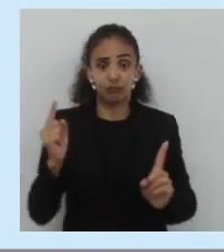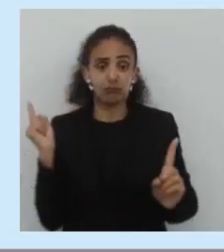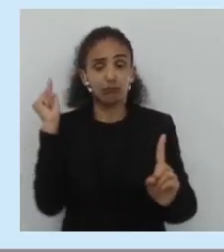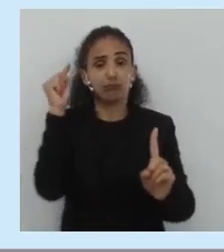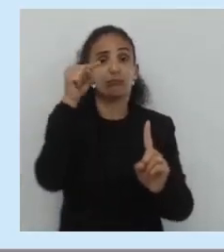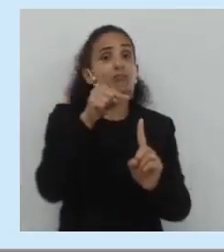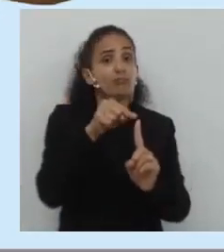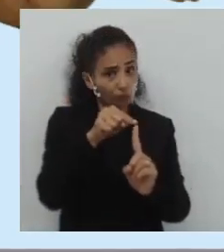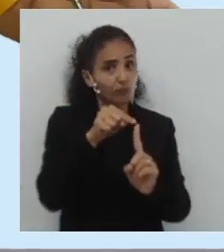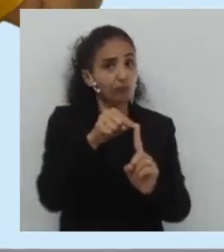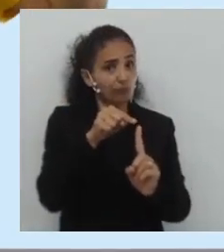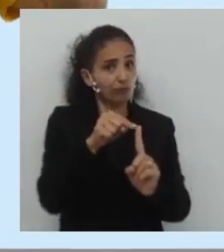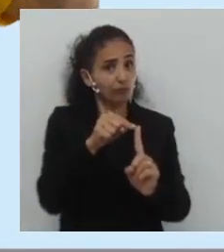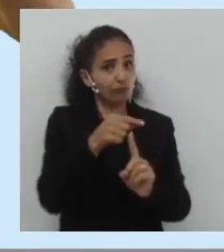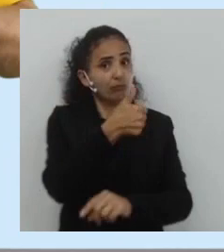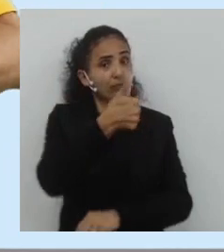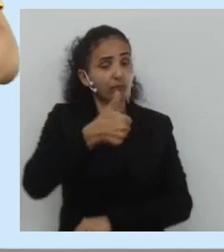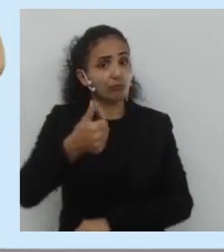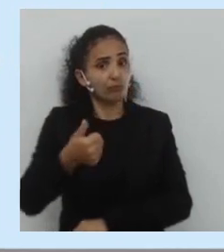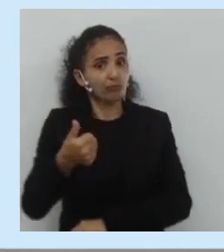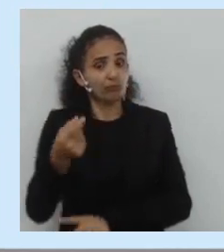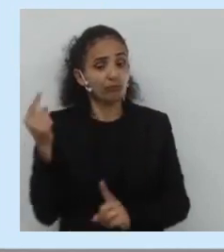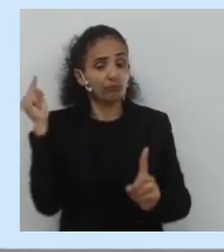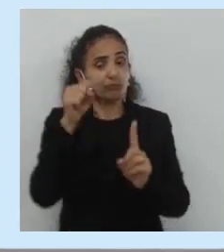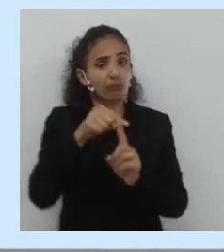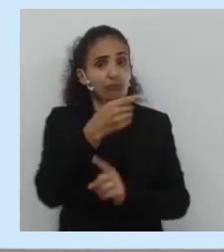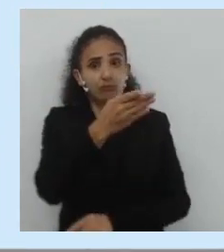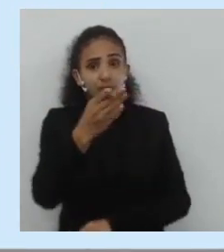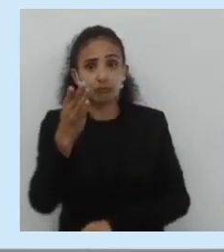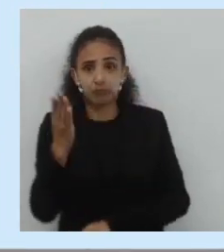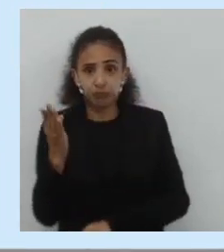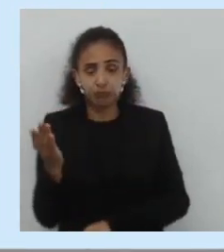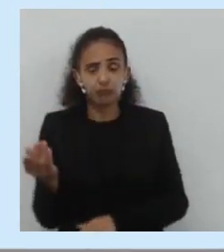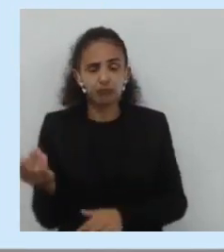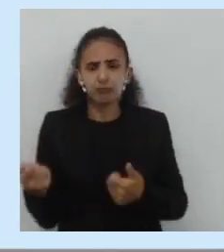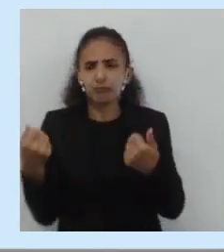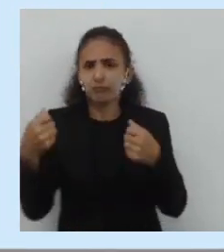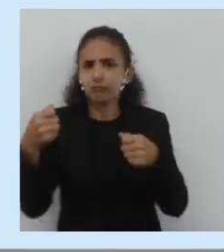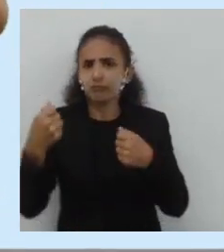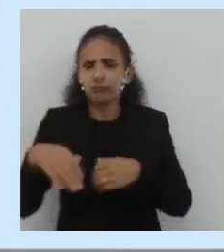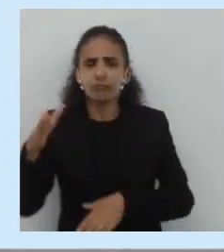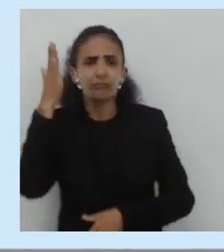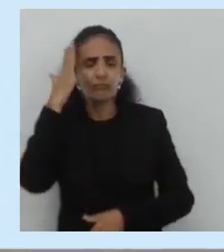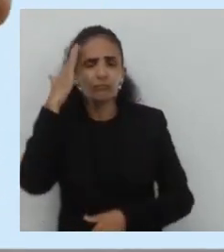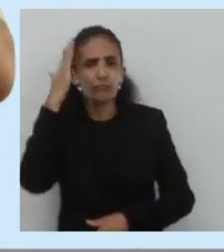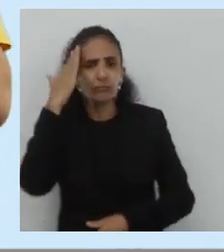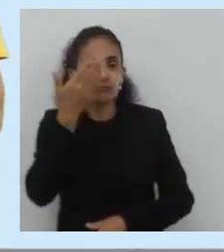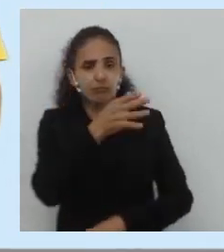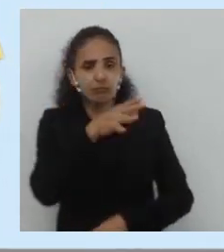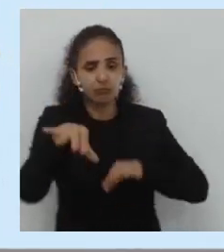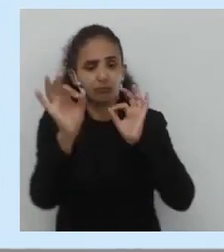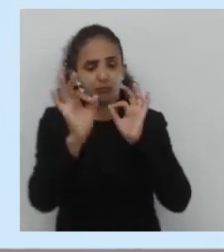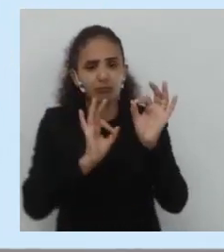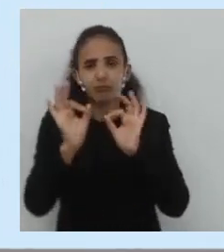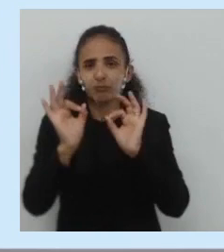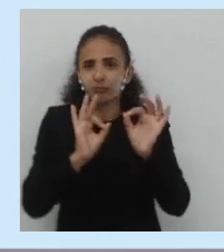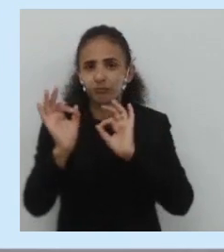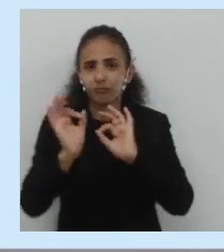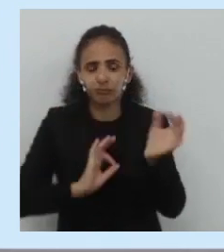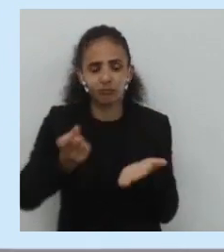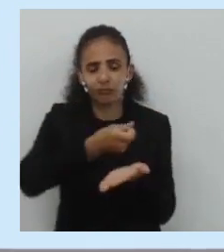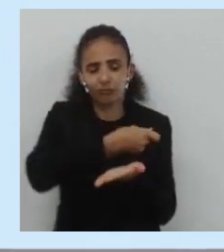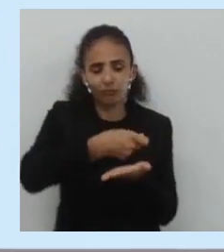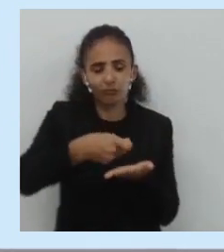passos. Esses 11 passos vão ajudar a vocês a construírem, certo?